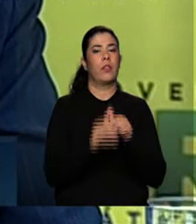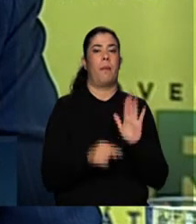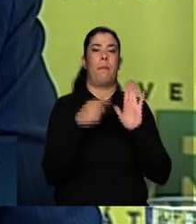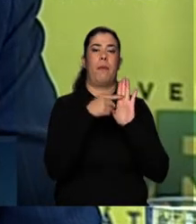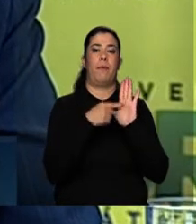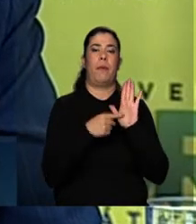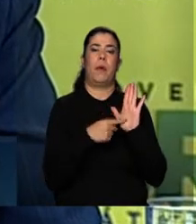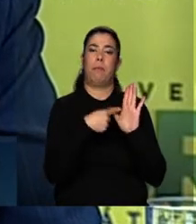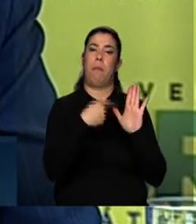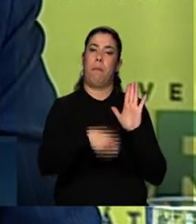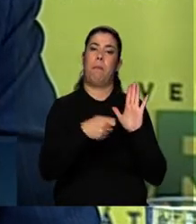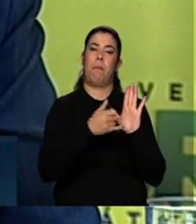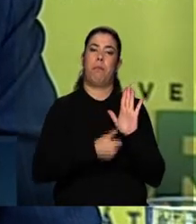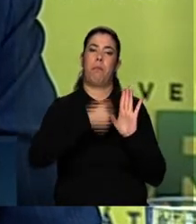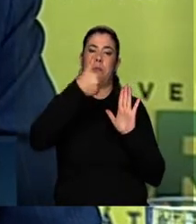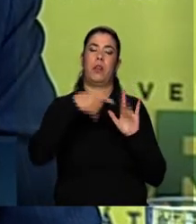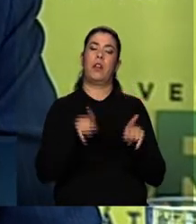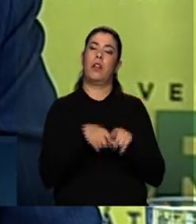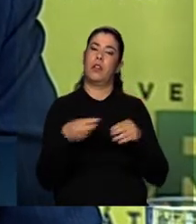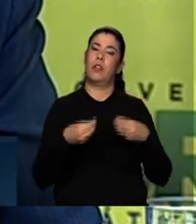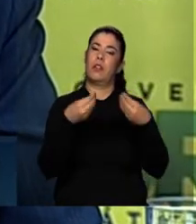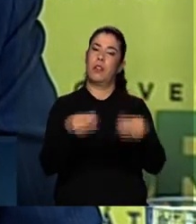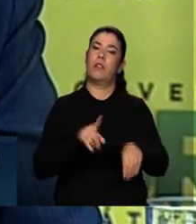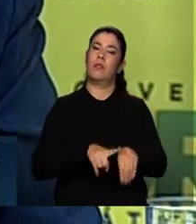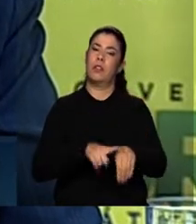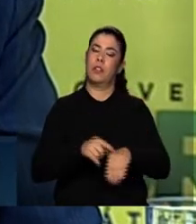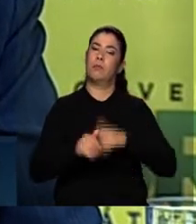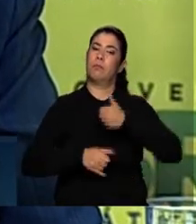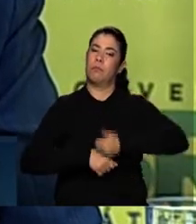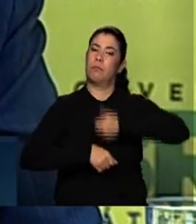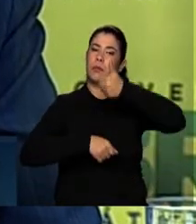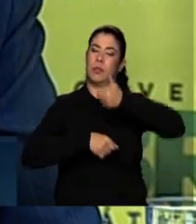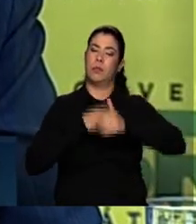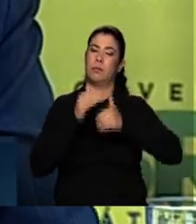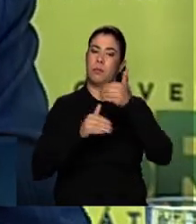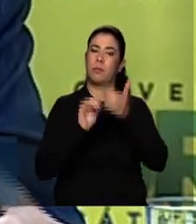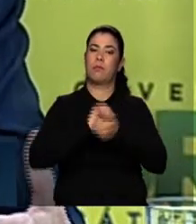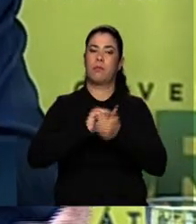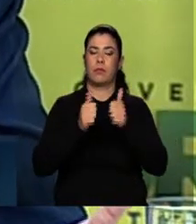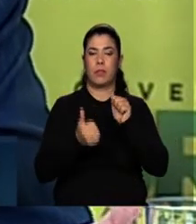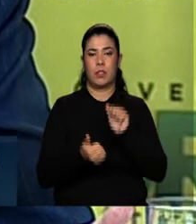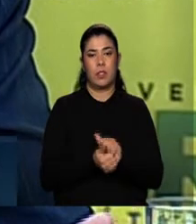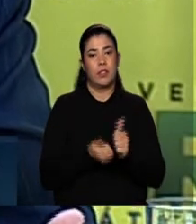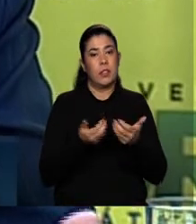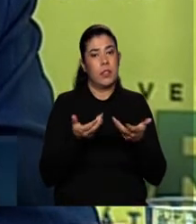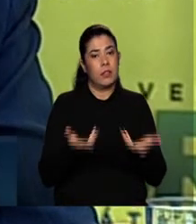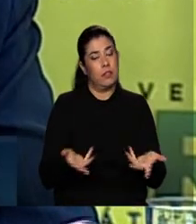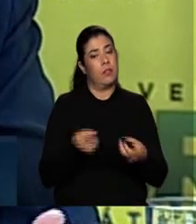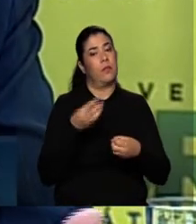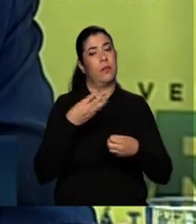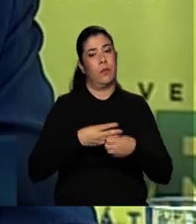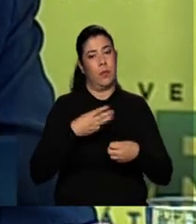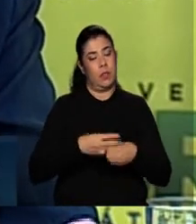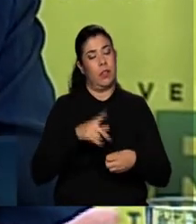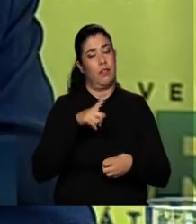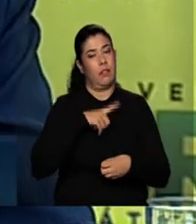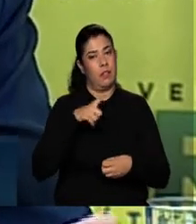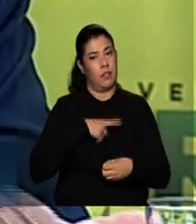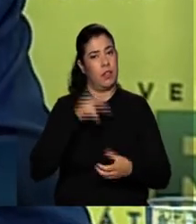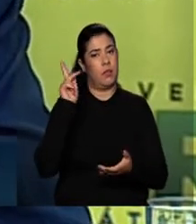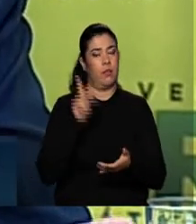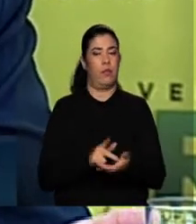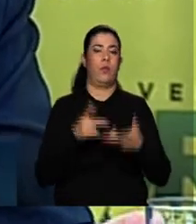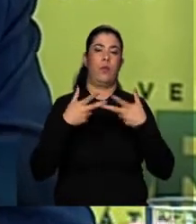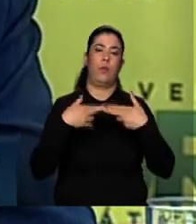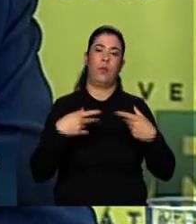as fragilidades e concede um prazo para o município se adequar. Aí é uma questão do município ter condições